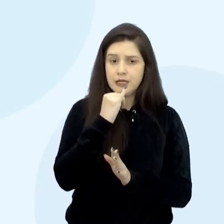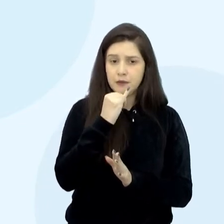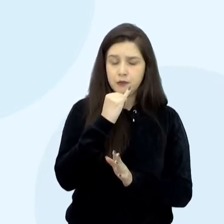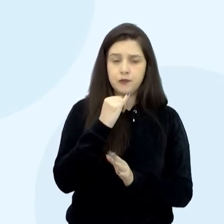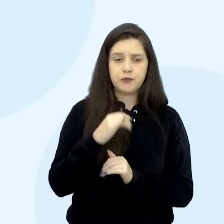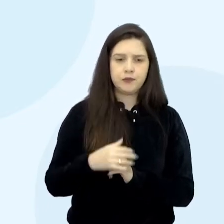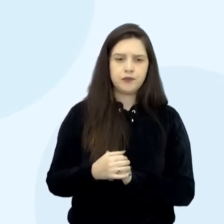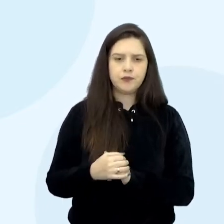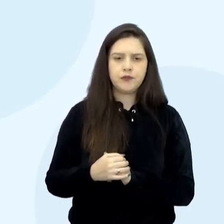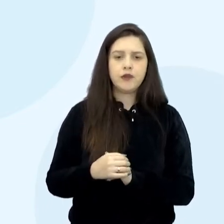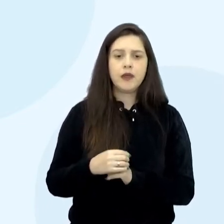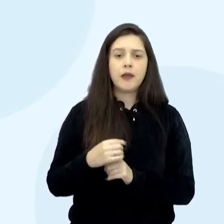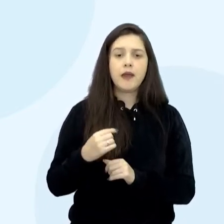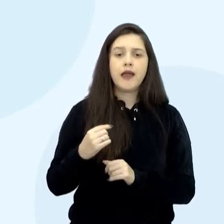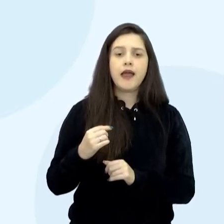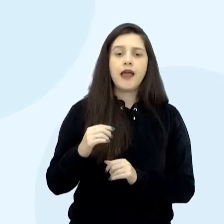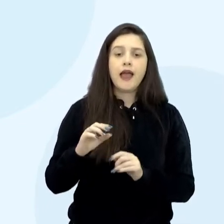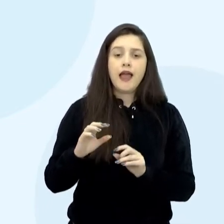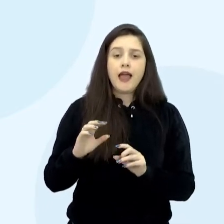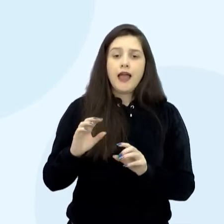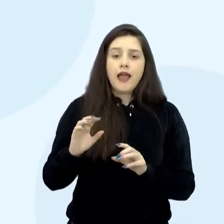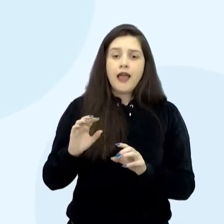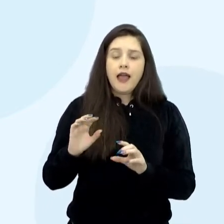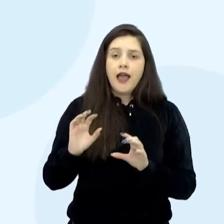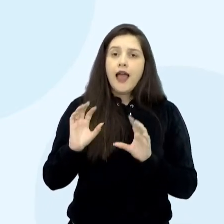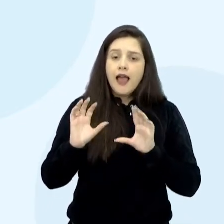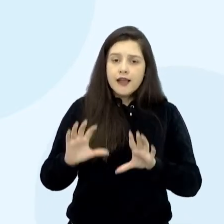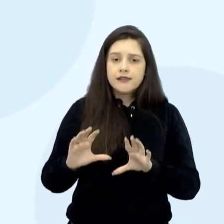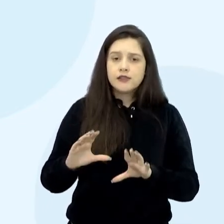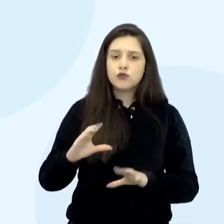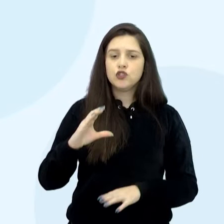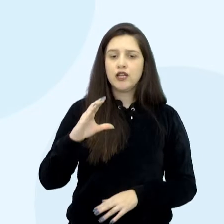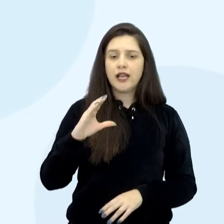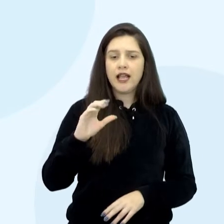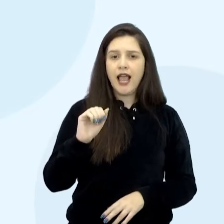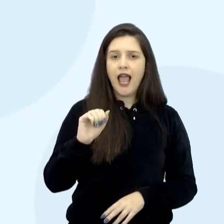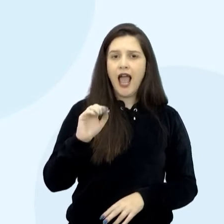Eu tenho aqui a reação de carbonato de cálcio,